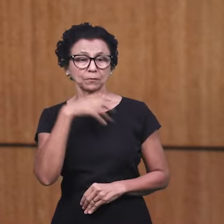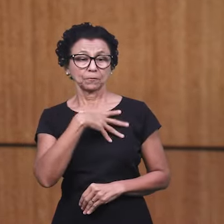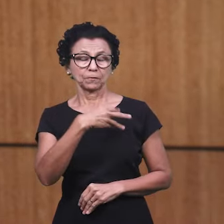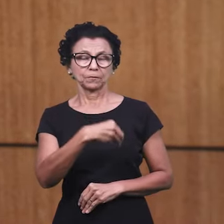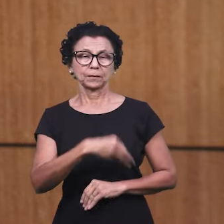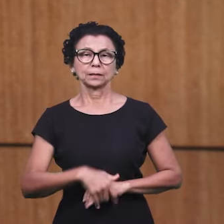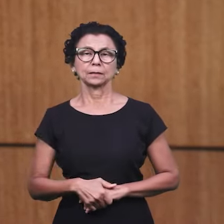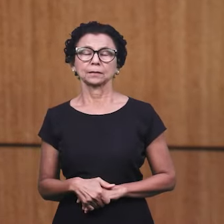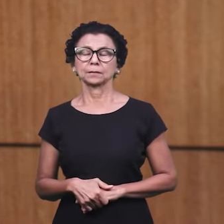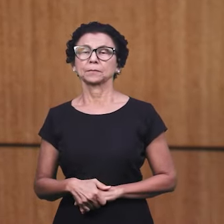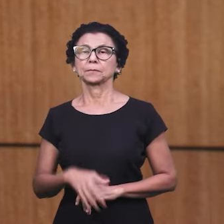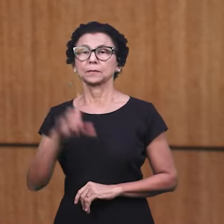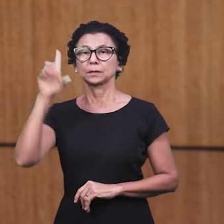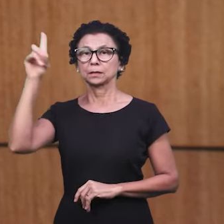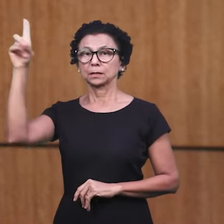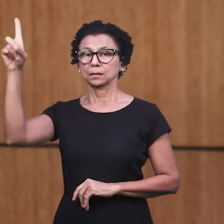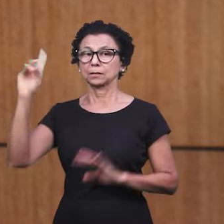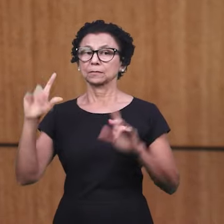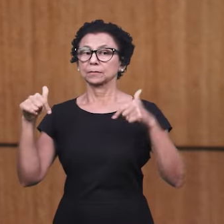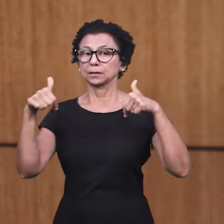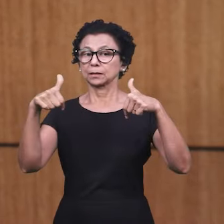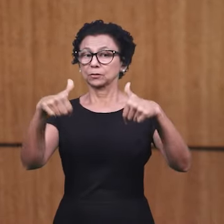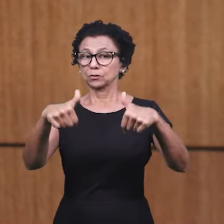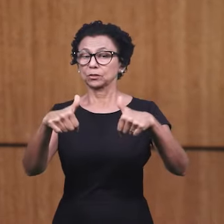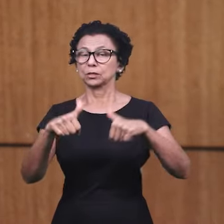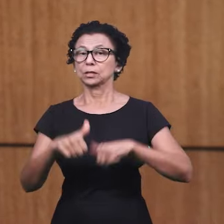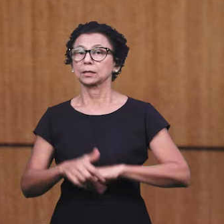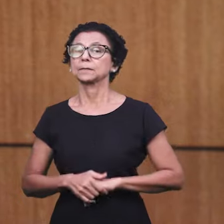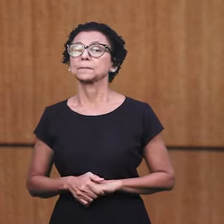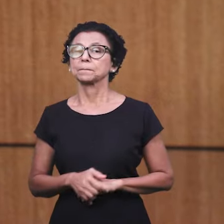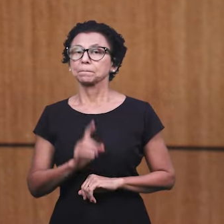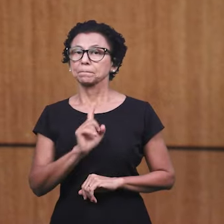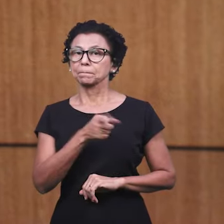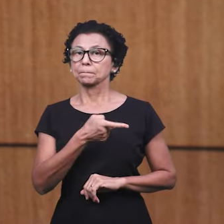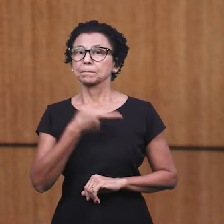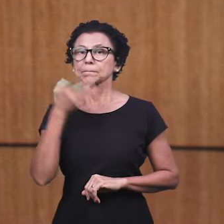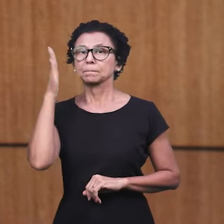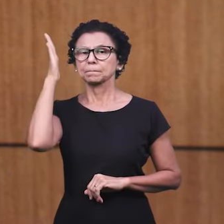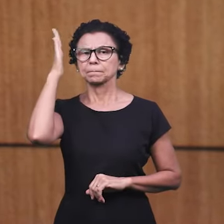Deus operará uma bênção na vida dessa filha e ela entenderá